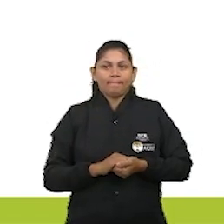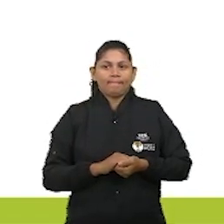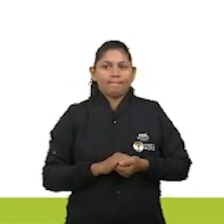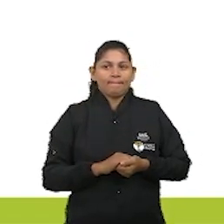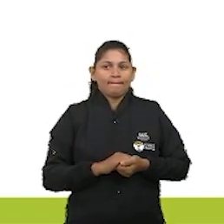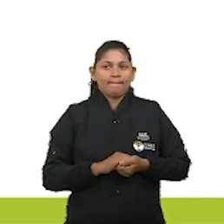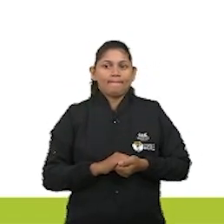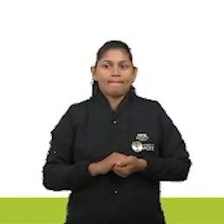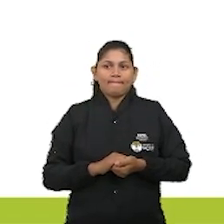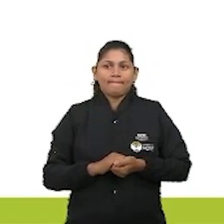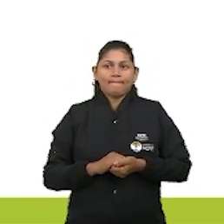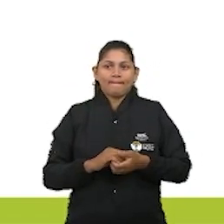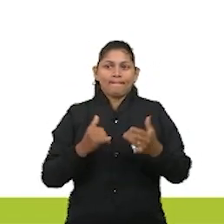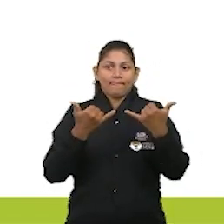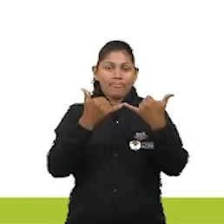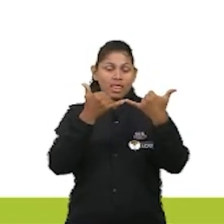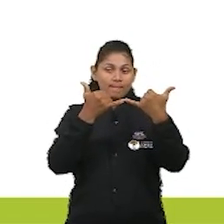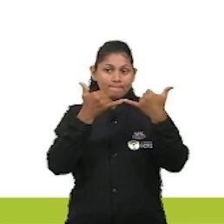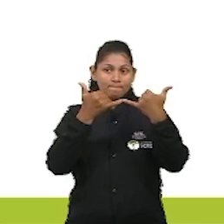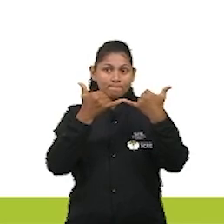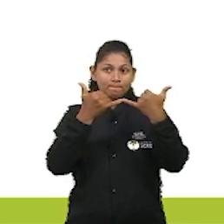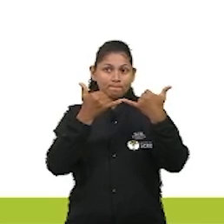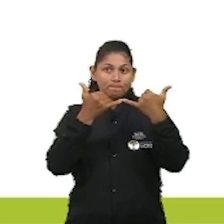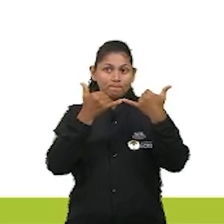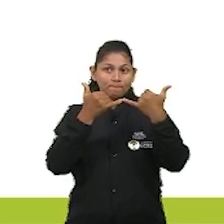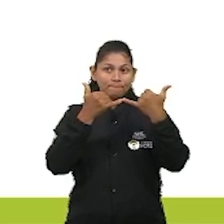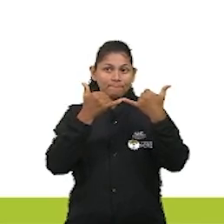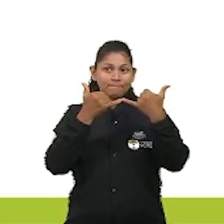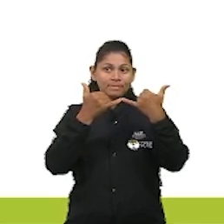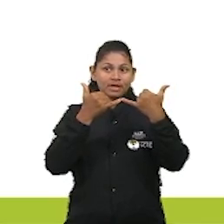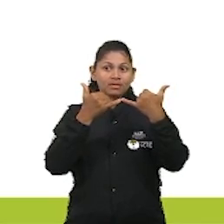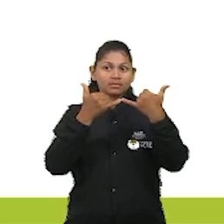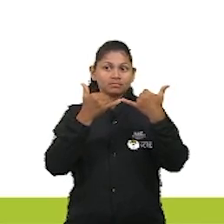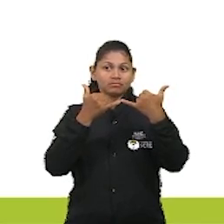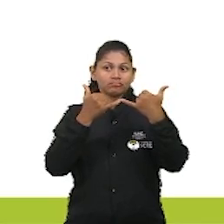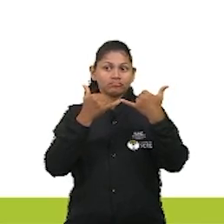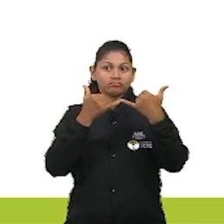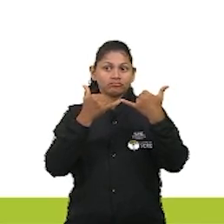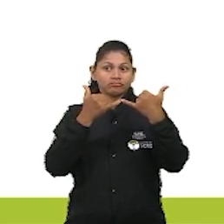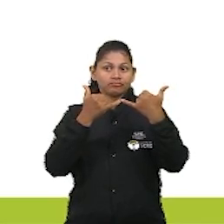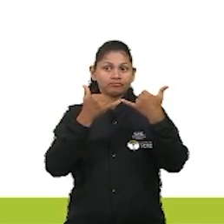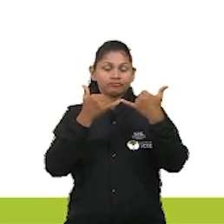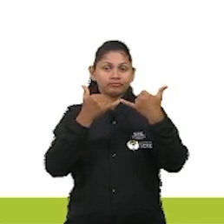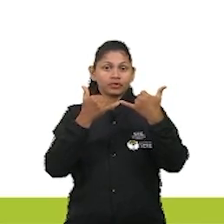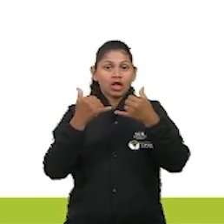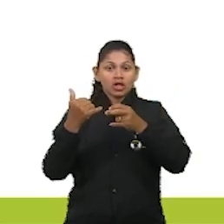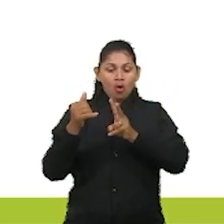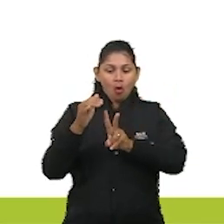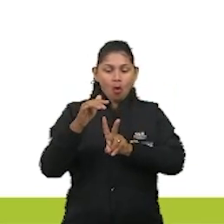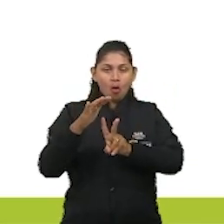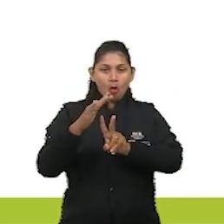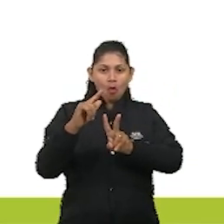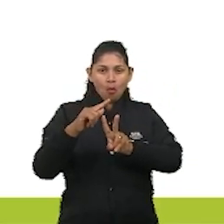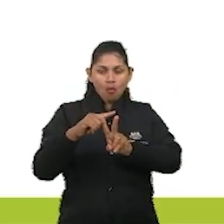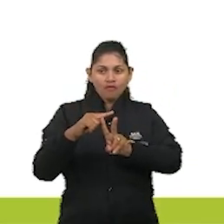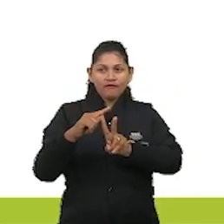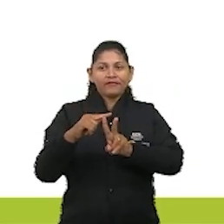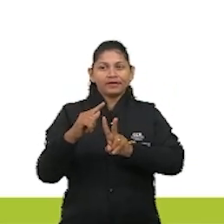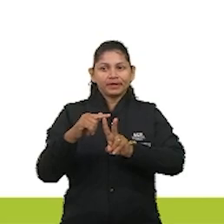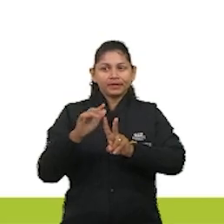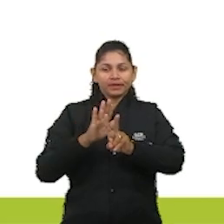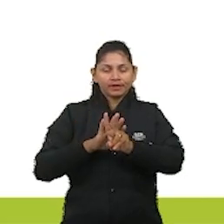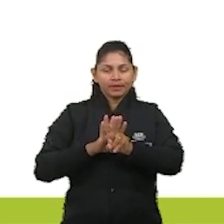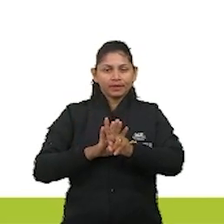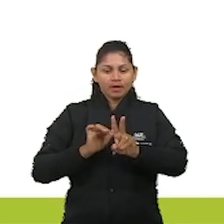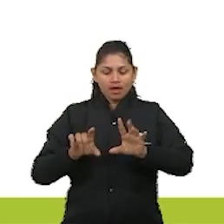fonte de tensão ali. E aí ela vai passar pelo ponto A. Eu vou chamar então de IA. Lembra que a questão pediu, né, para